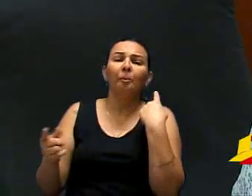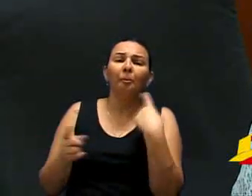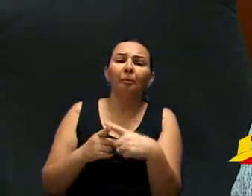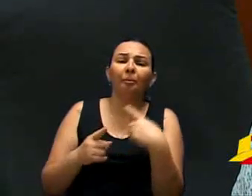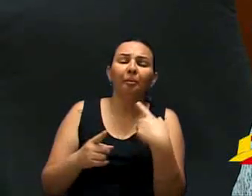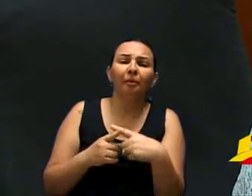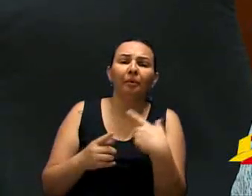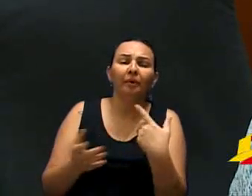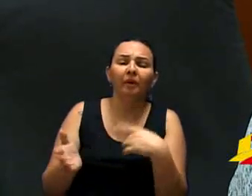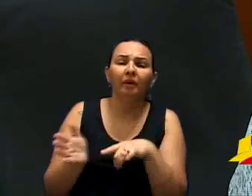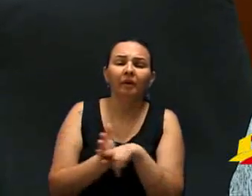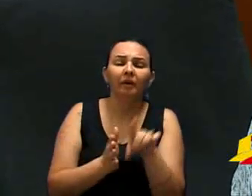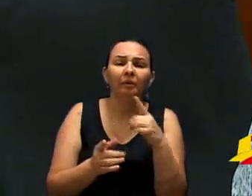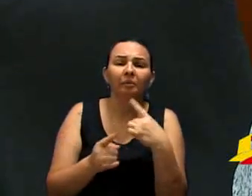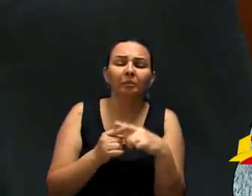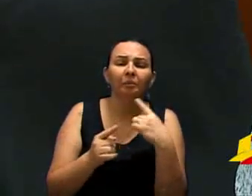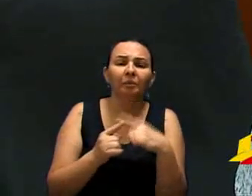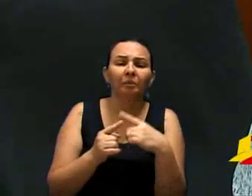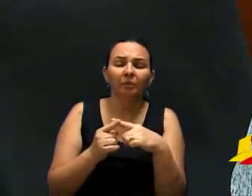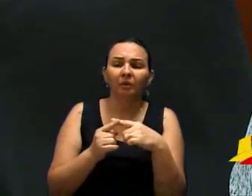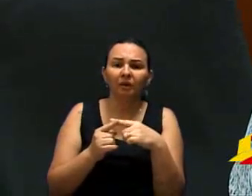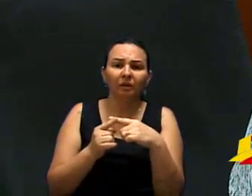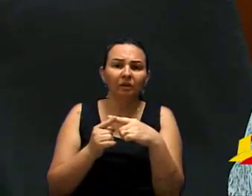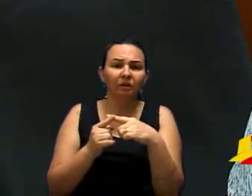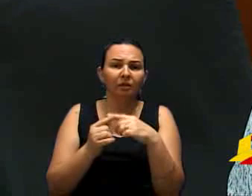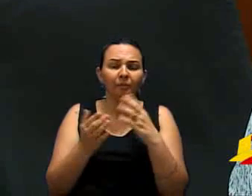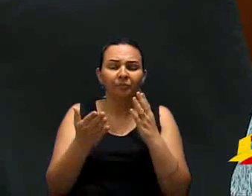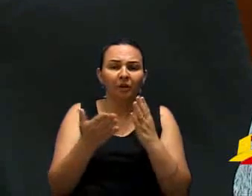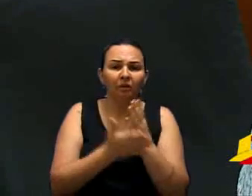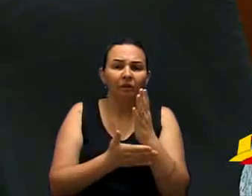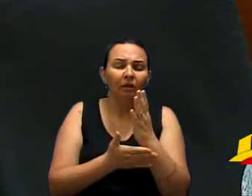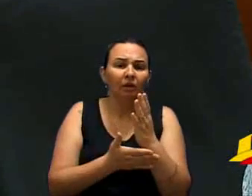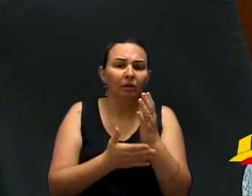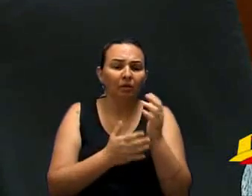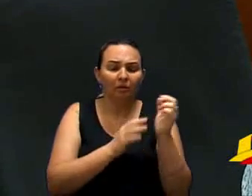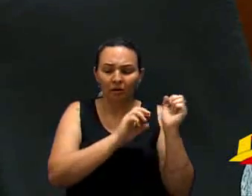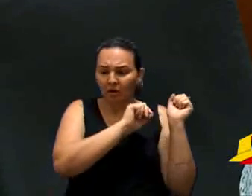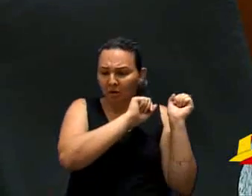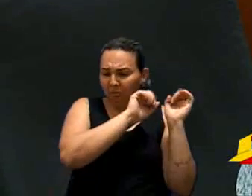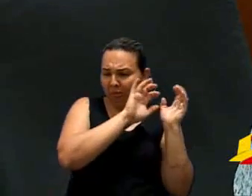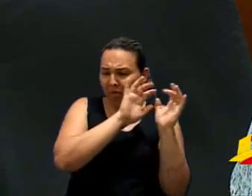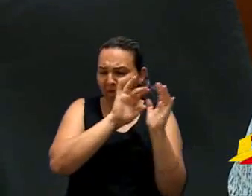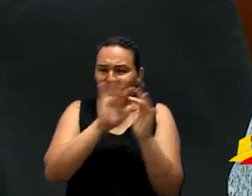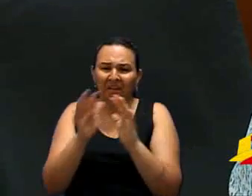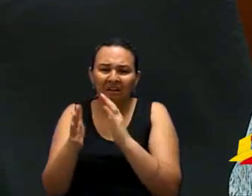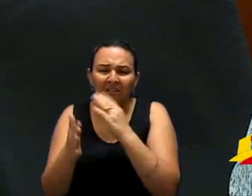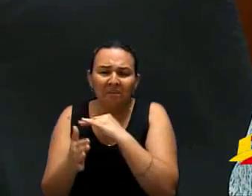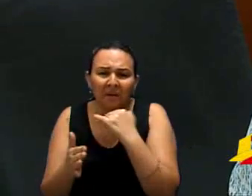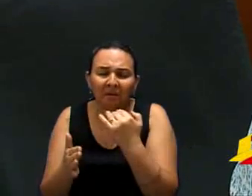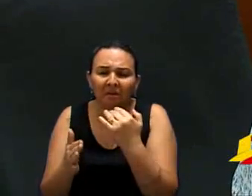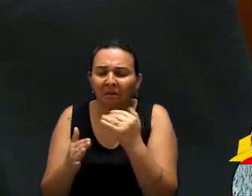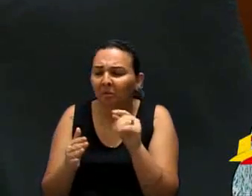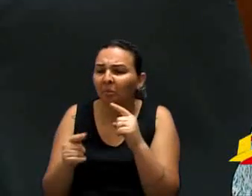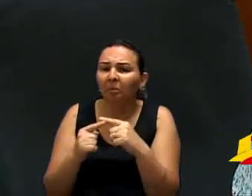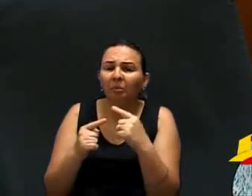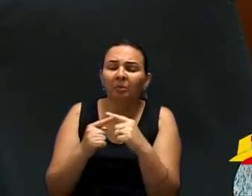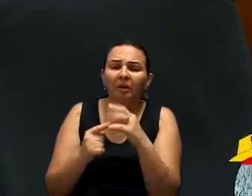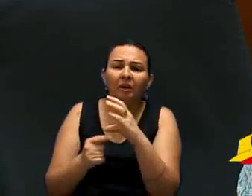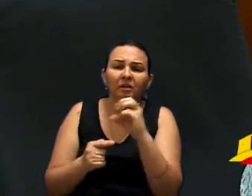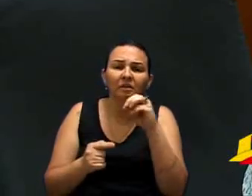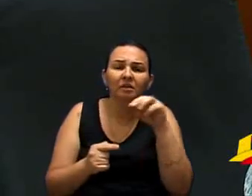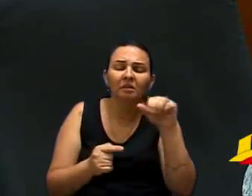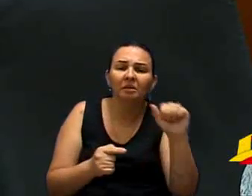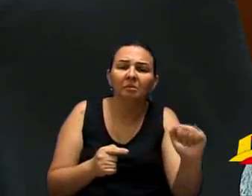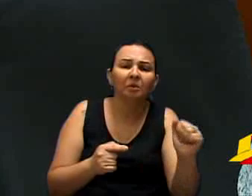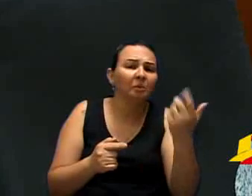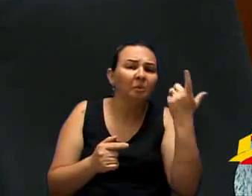que esse vexame esse tipo de autorização pra essa invasão assassina de condomínios porque que a sema não consegue